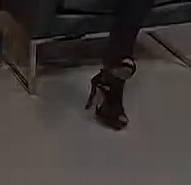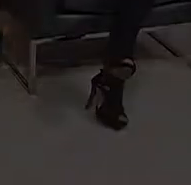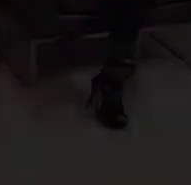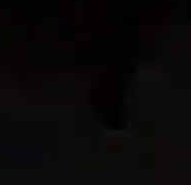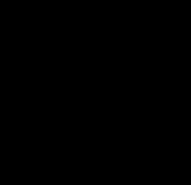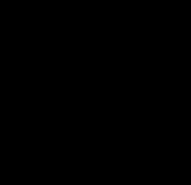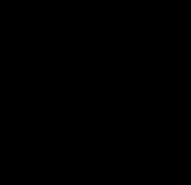n